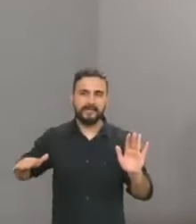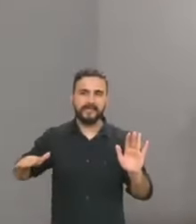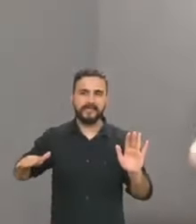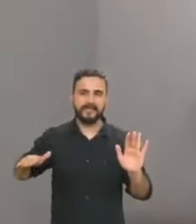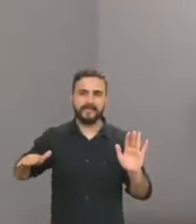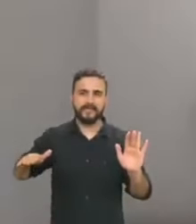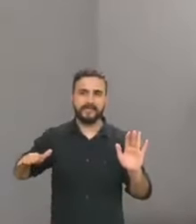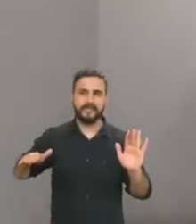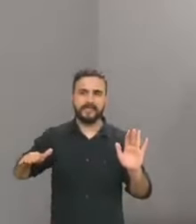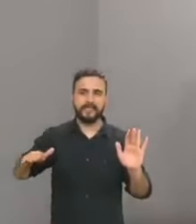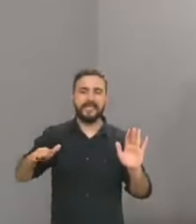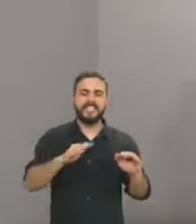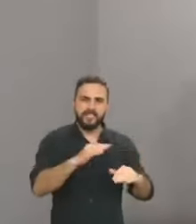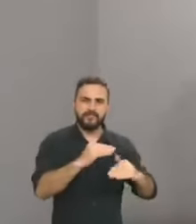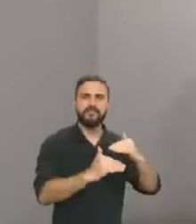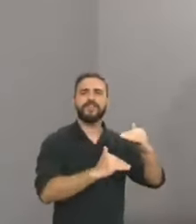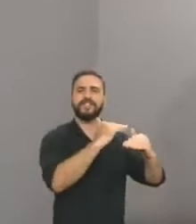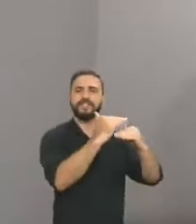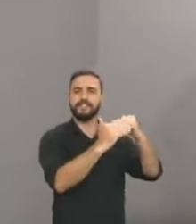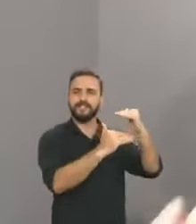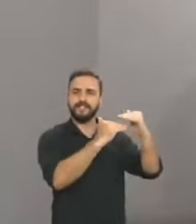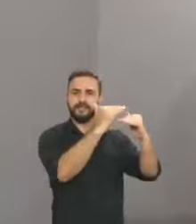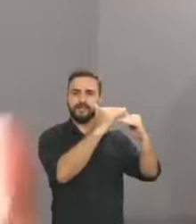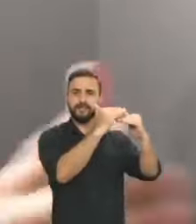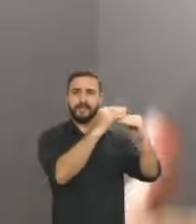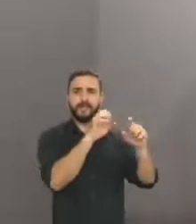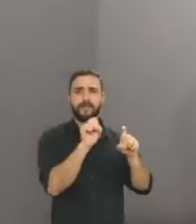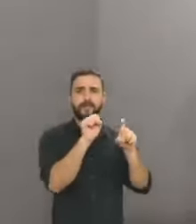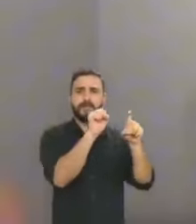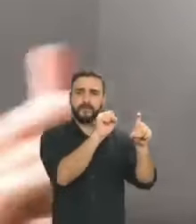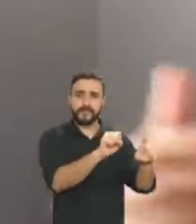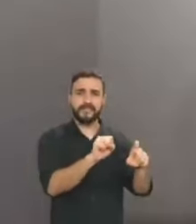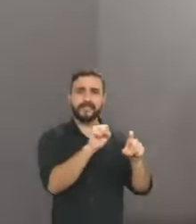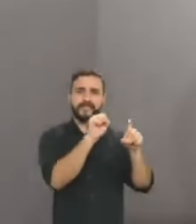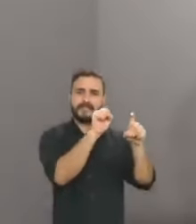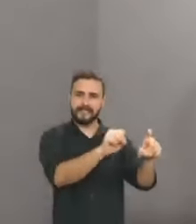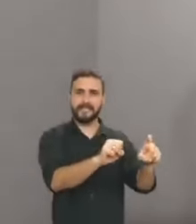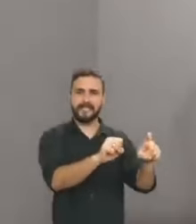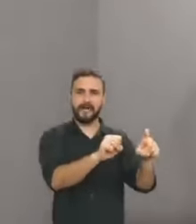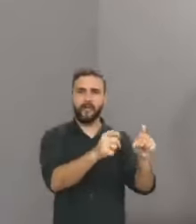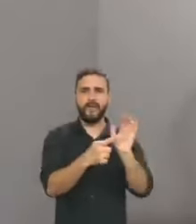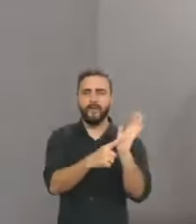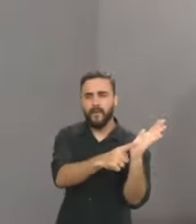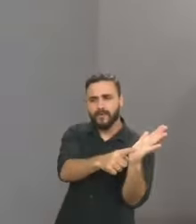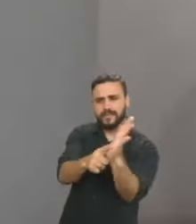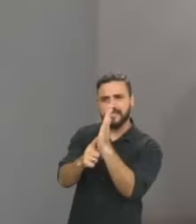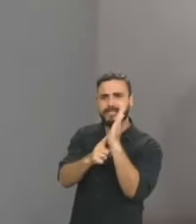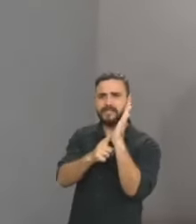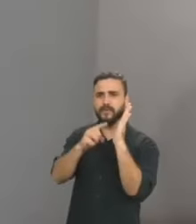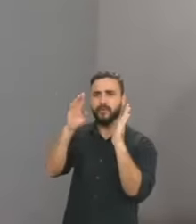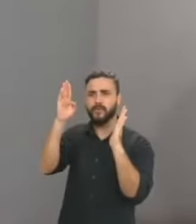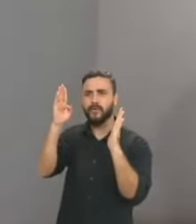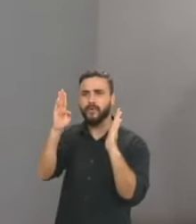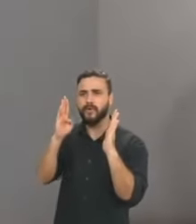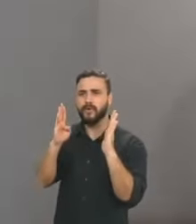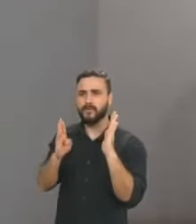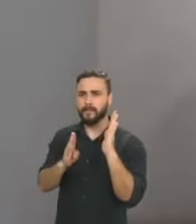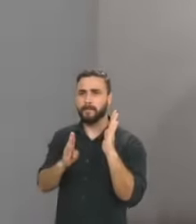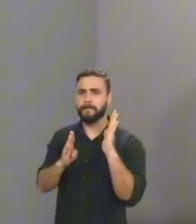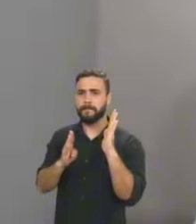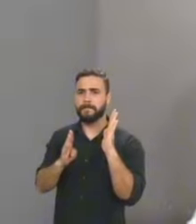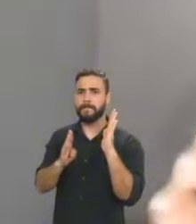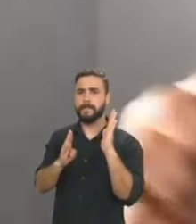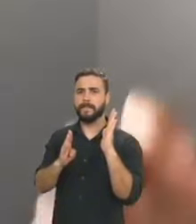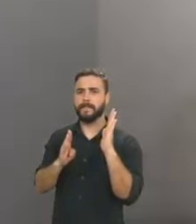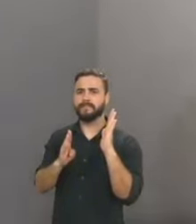depois de crescer esse serviço e perceber que a partir daquilo que nós fazíamos ali, naquela